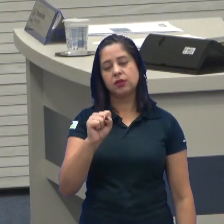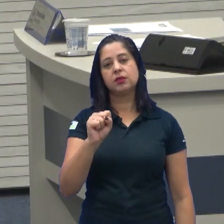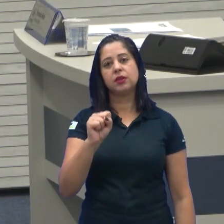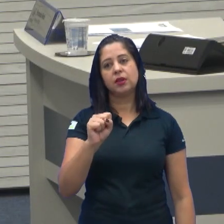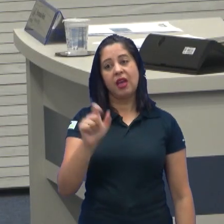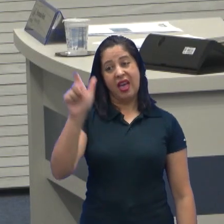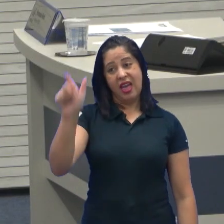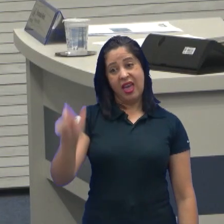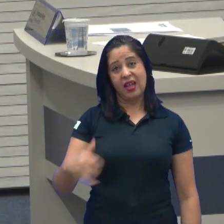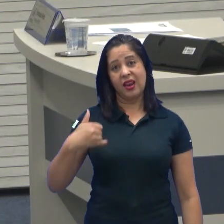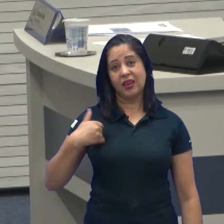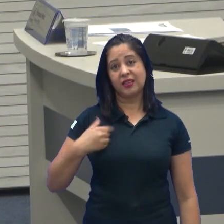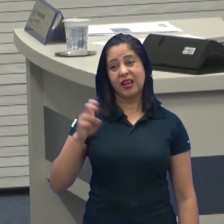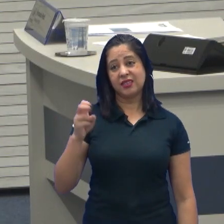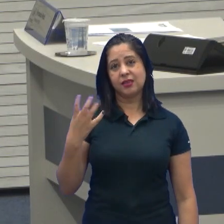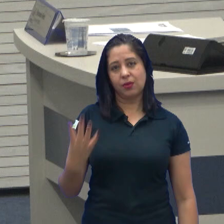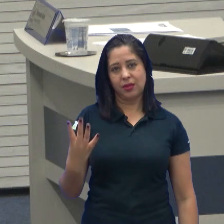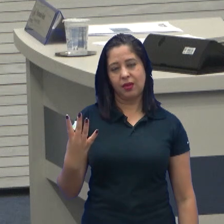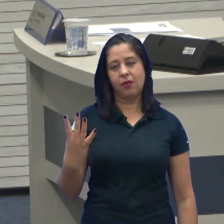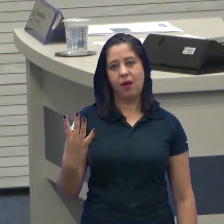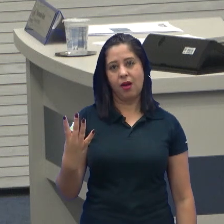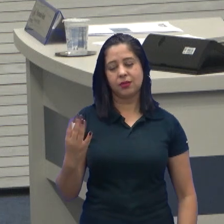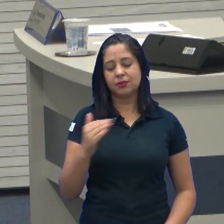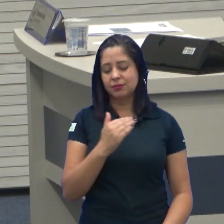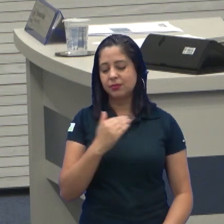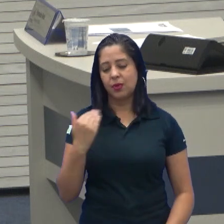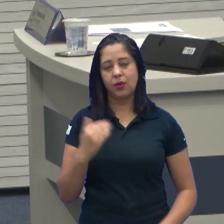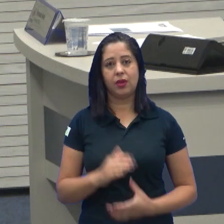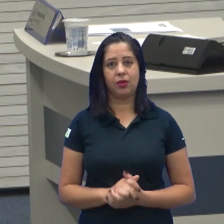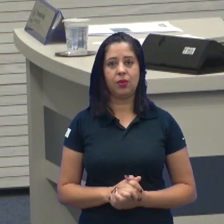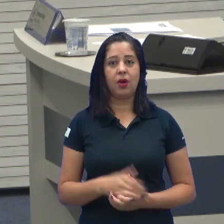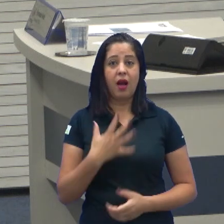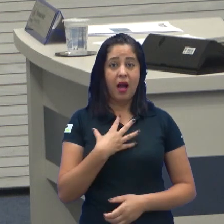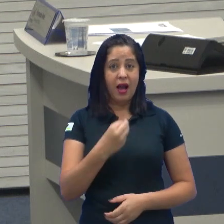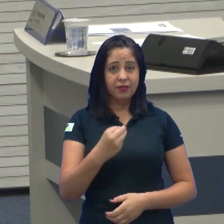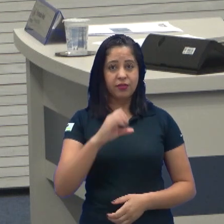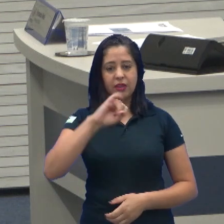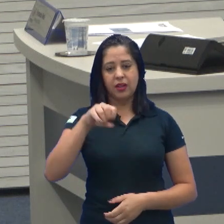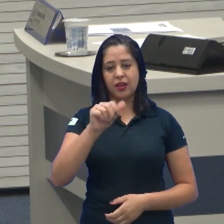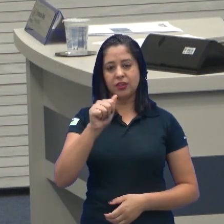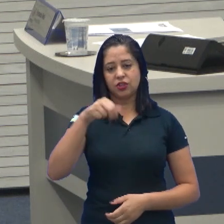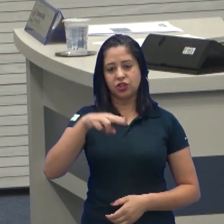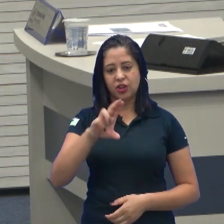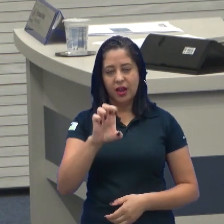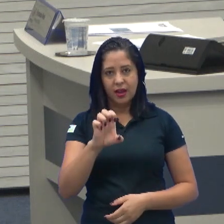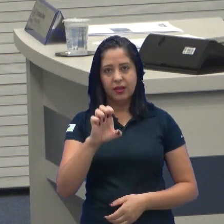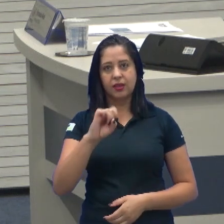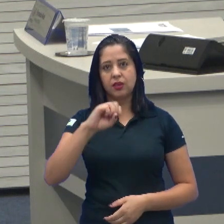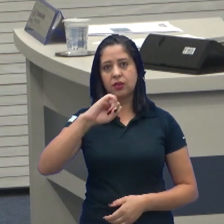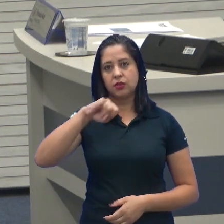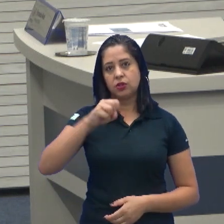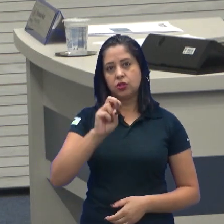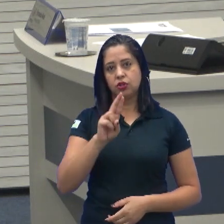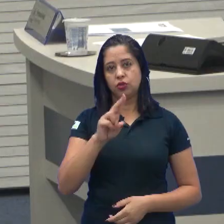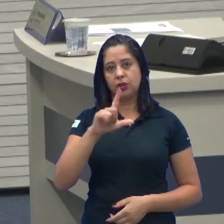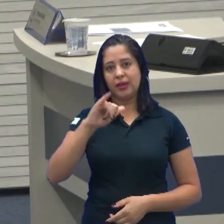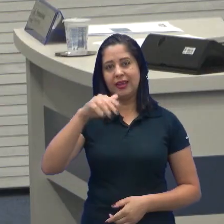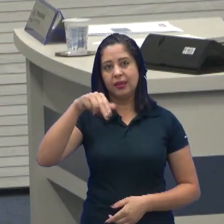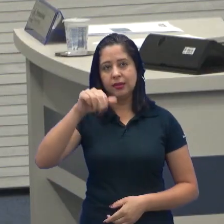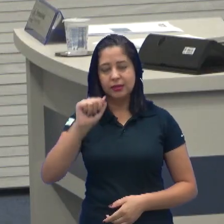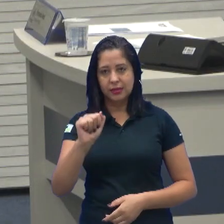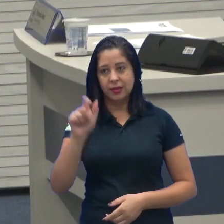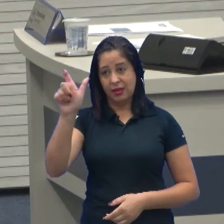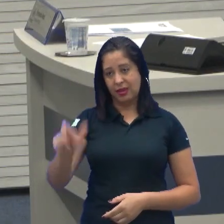né, deixando a filha dela, a Jaque, né, a Juliana, que Deus deu o descanso eterno para ela, tá bom? Um abraço para toda a